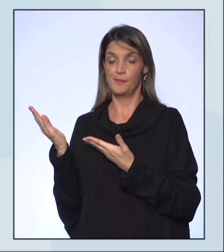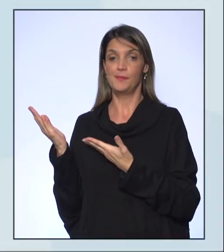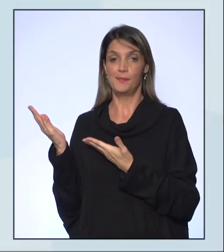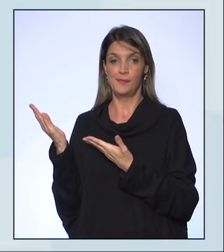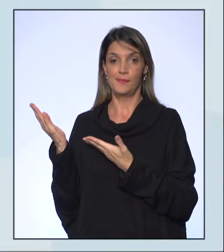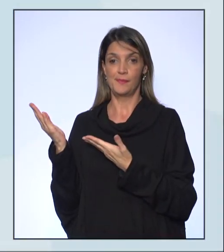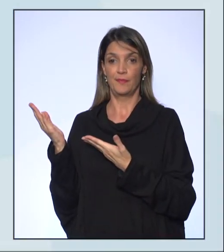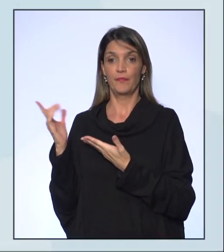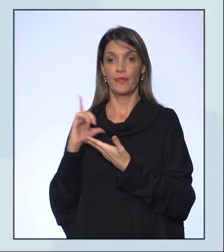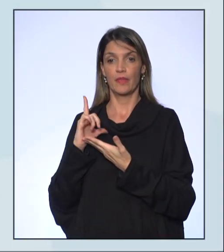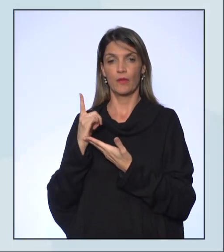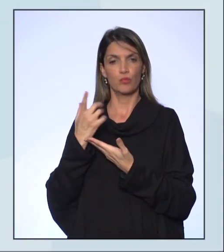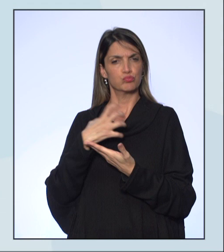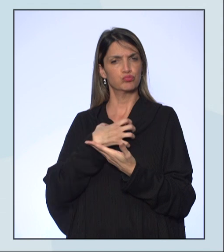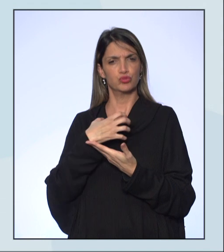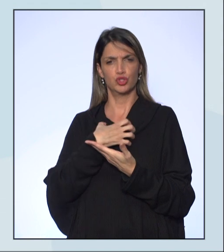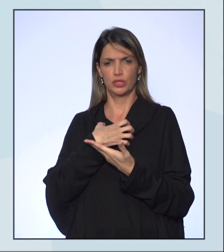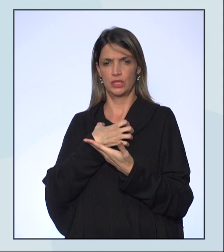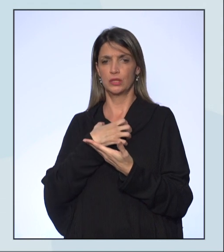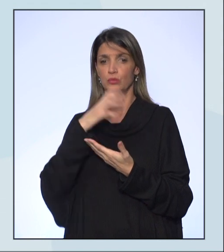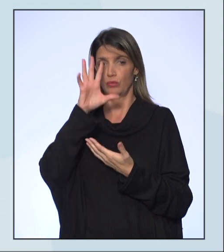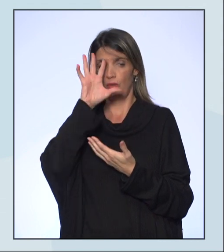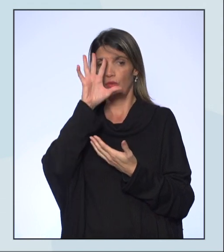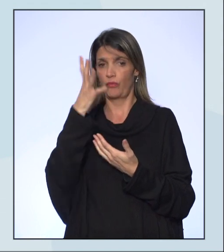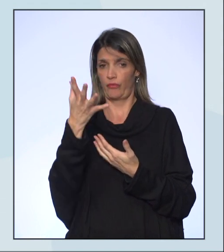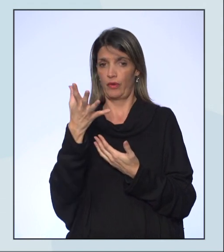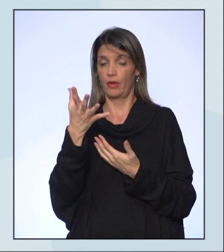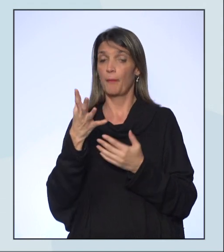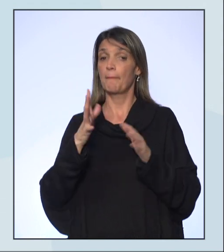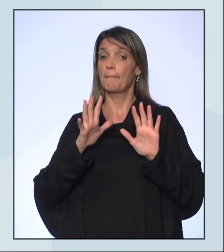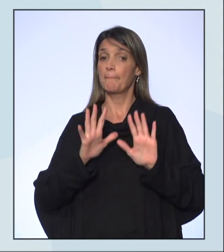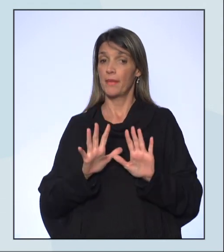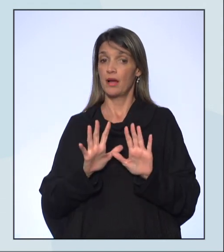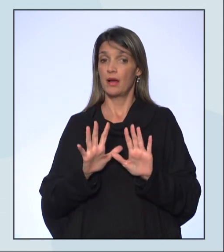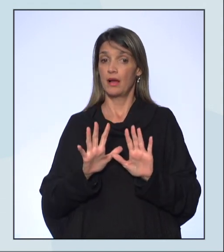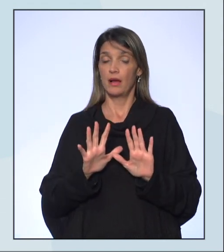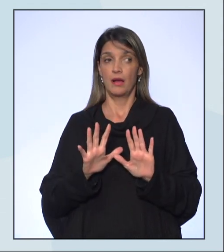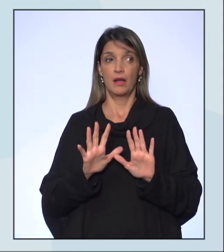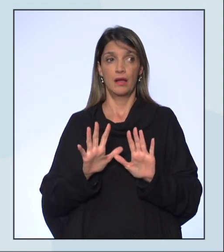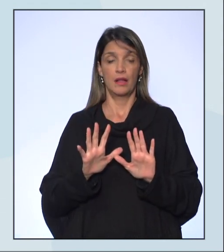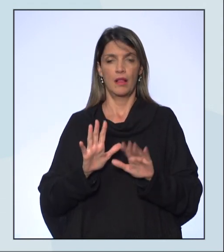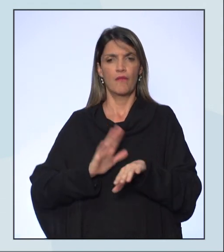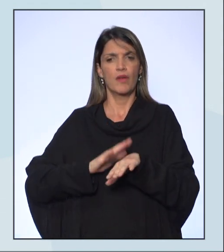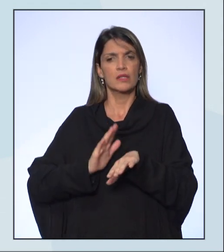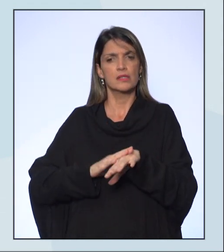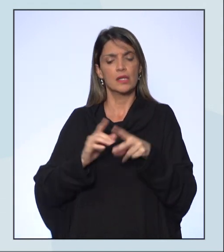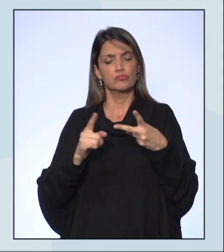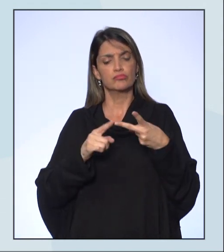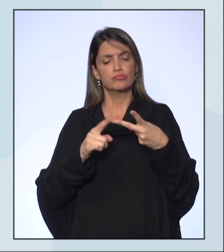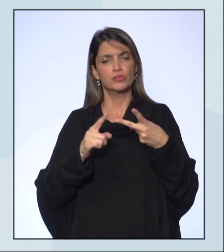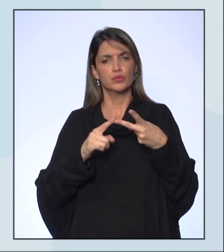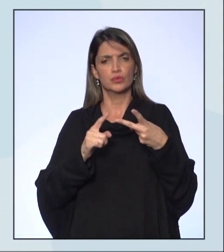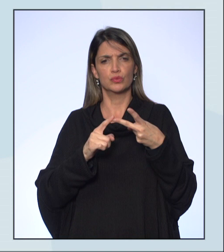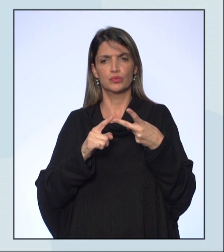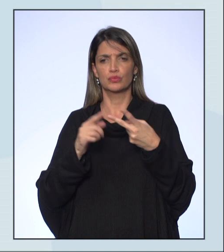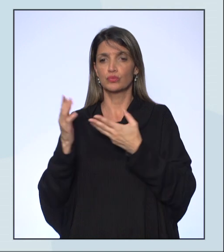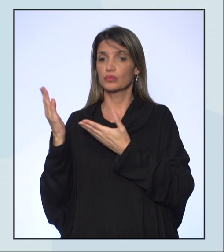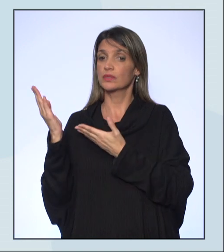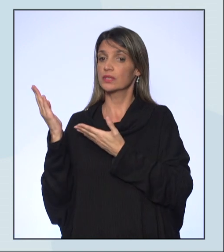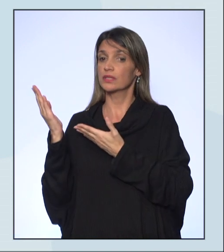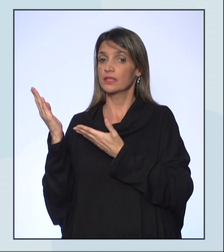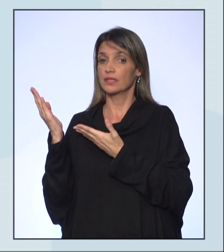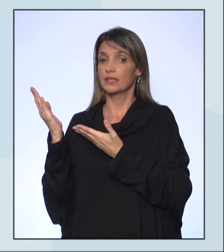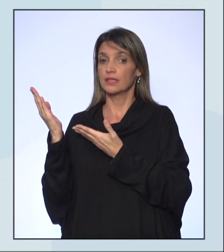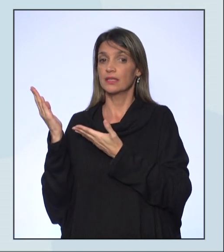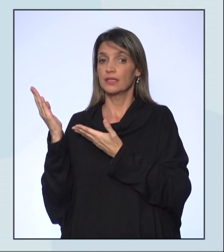um formato de vocês resolverem. Só que vamos fazer de outro jeito também, né, Rafa? Sim. Na tela de vocês aí